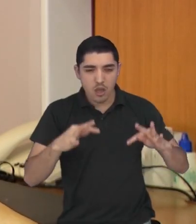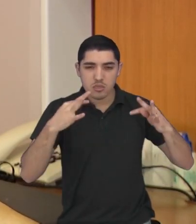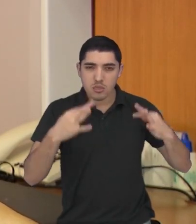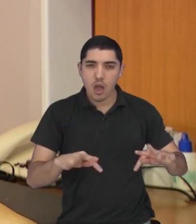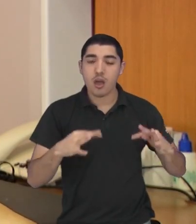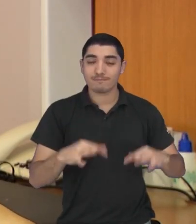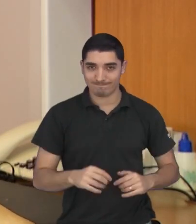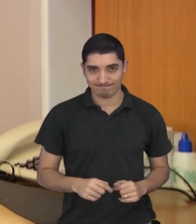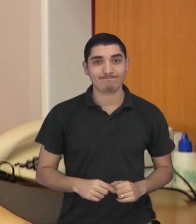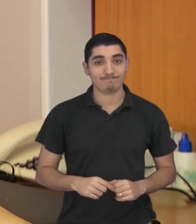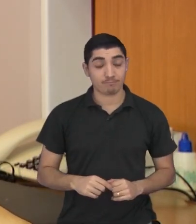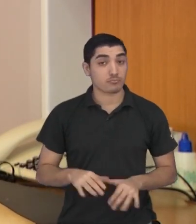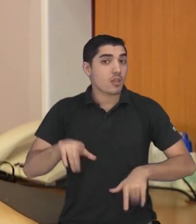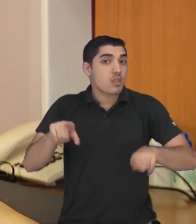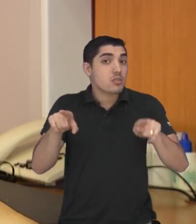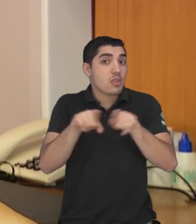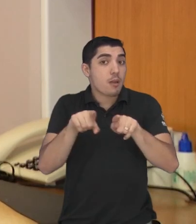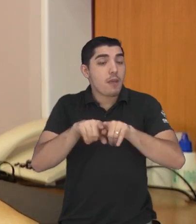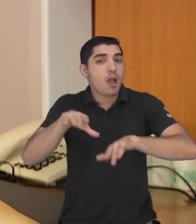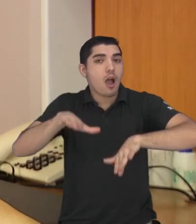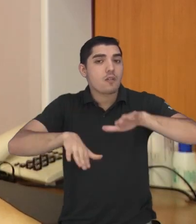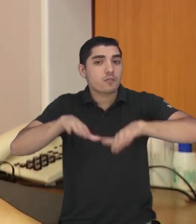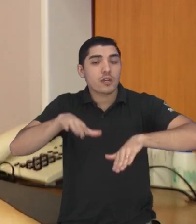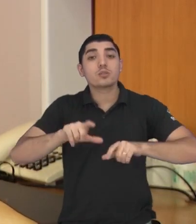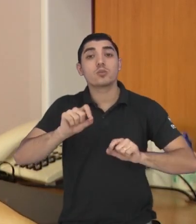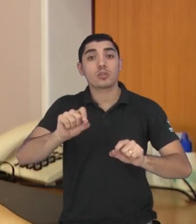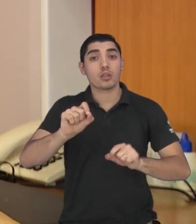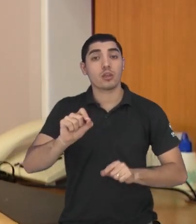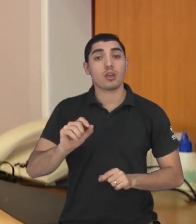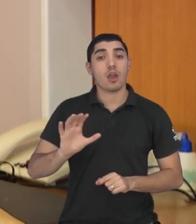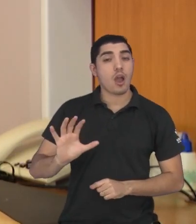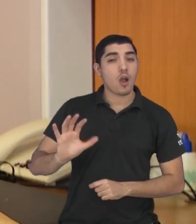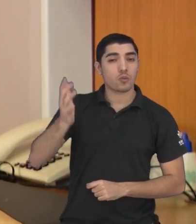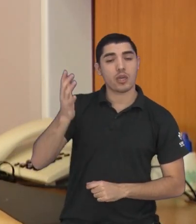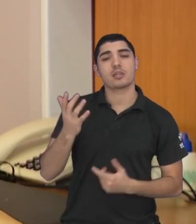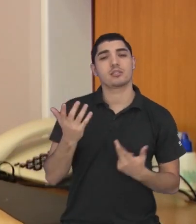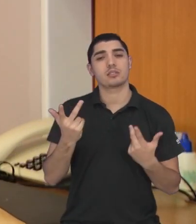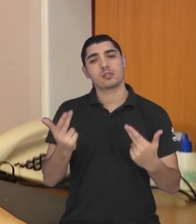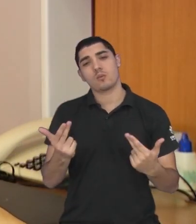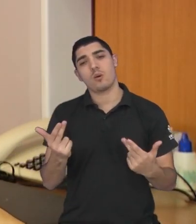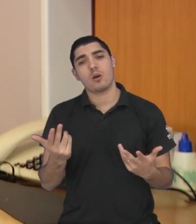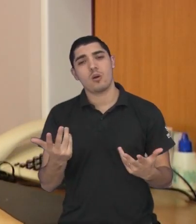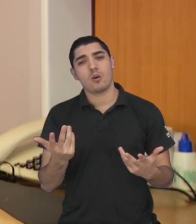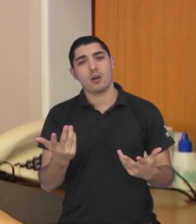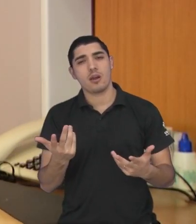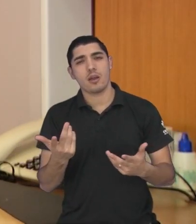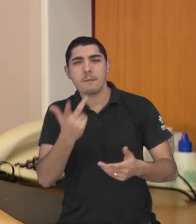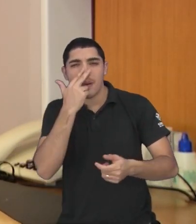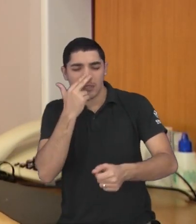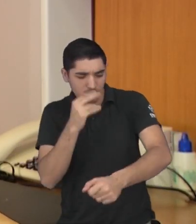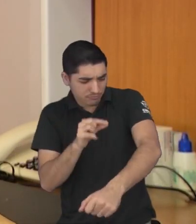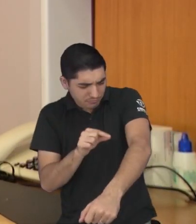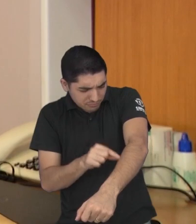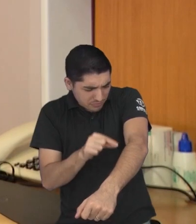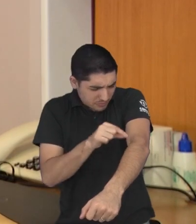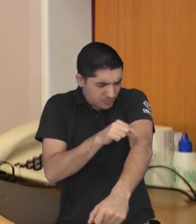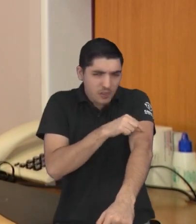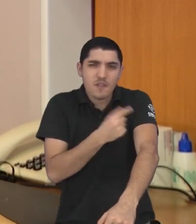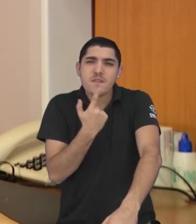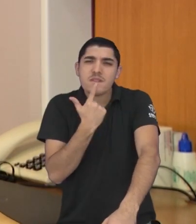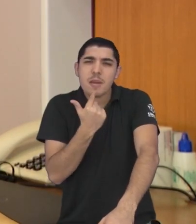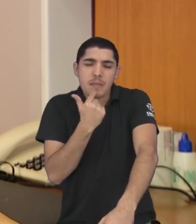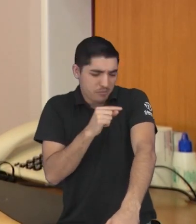fazer obras de expansão viária e também não é todo local que pode ser feita uma expansão viária. E terceiro é a qualidade dos condutores que estão vindo para o